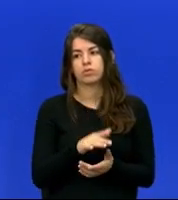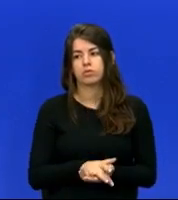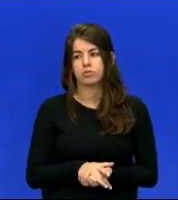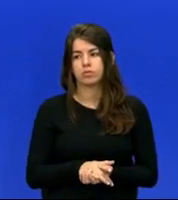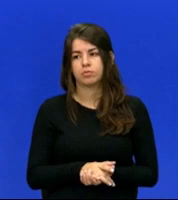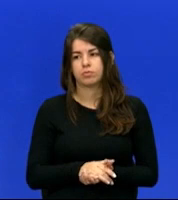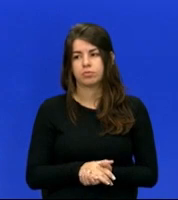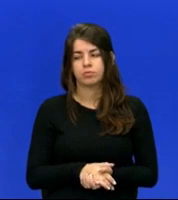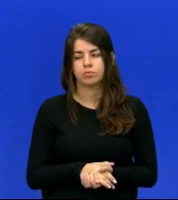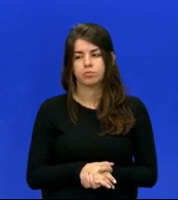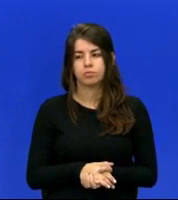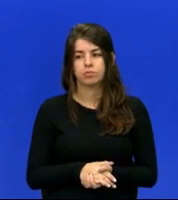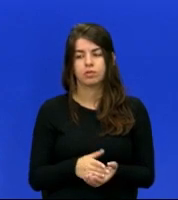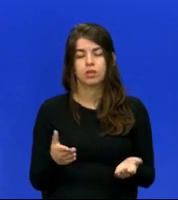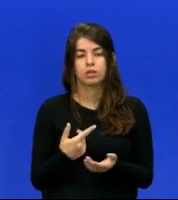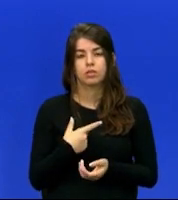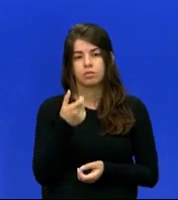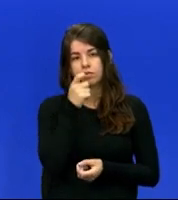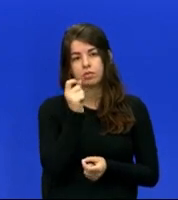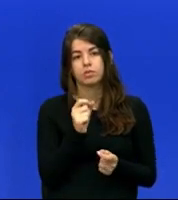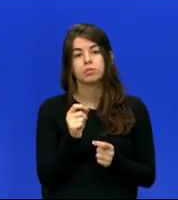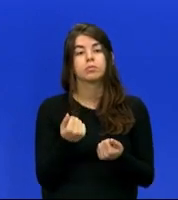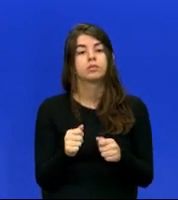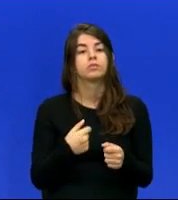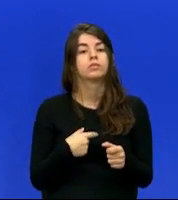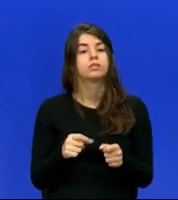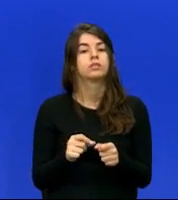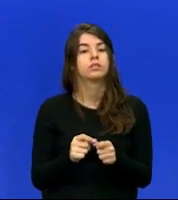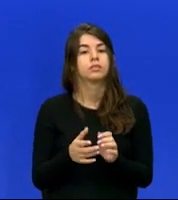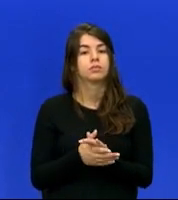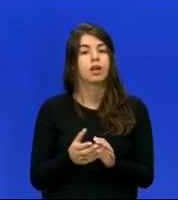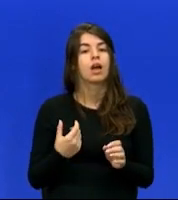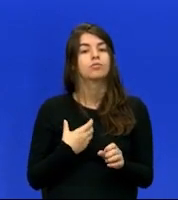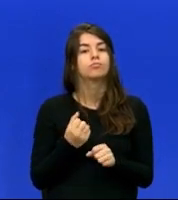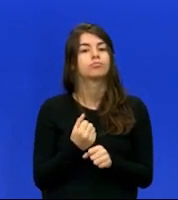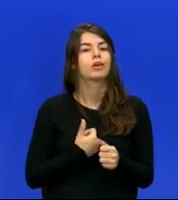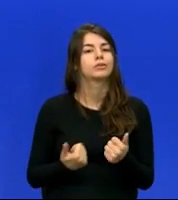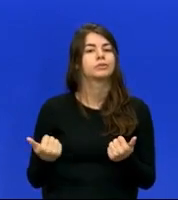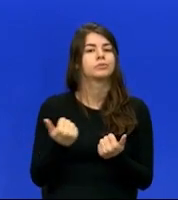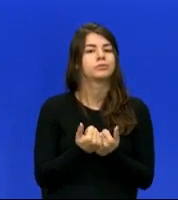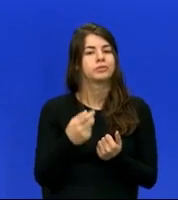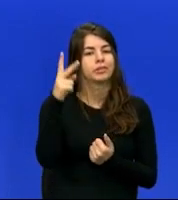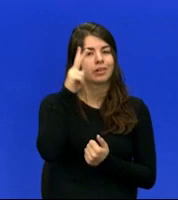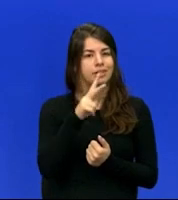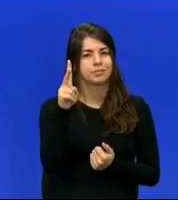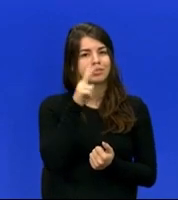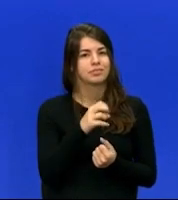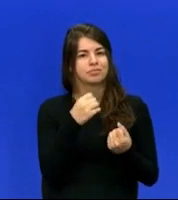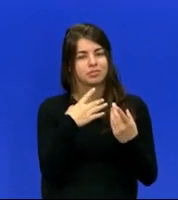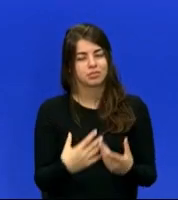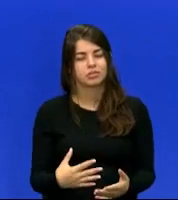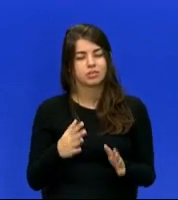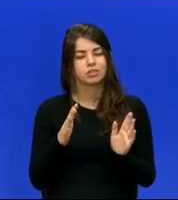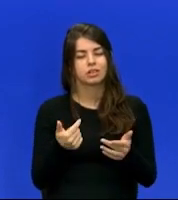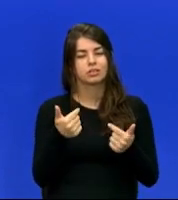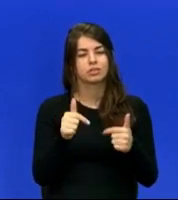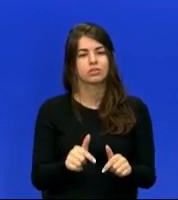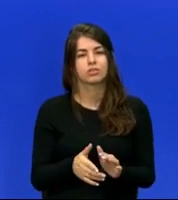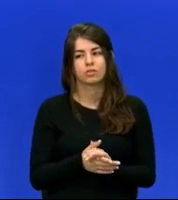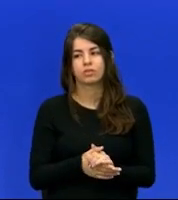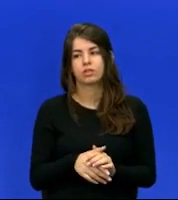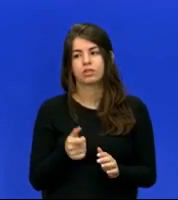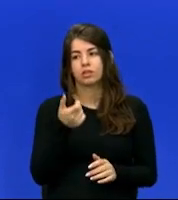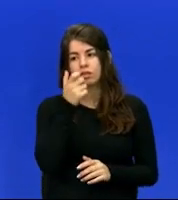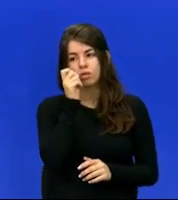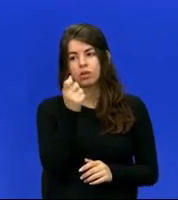ok? Agora, o que eu vou fazer? Faço essa conversão, essa padronização. Novamente, então o